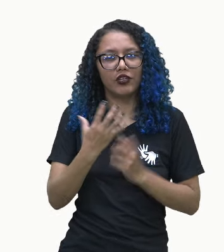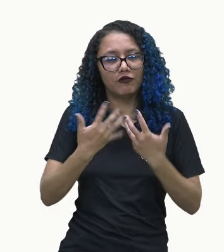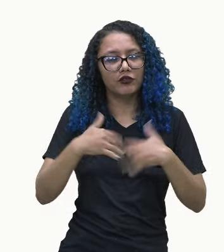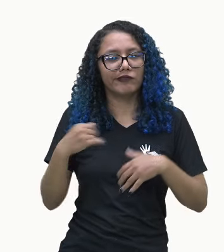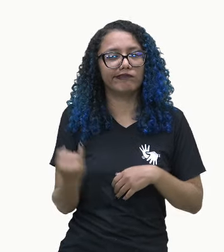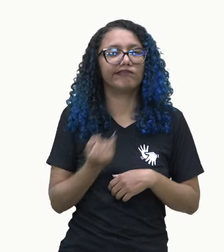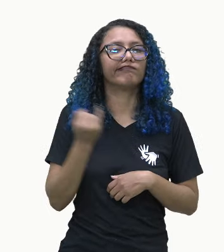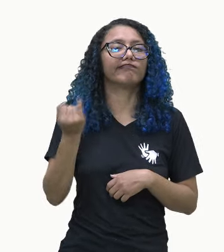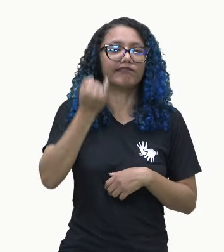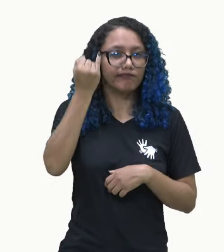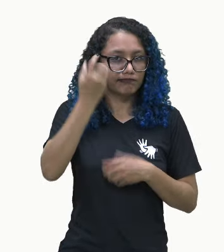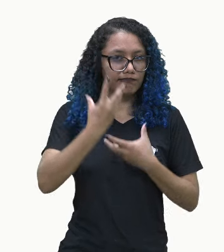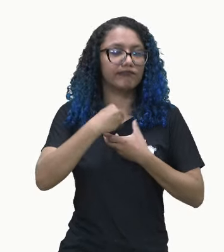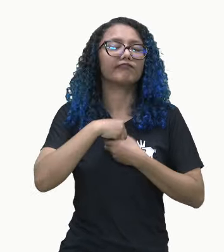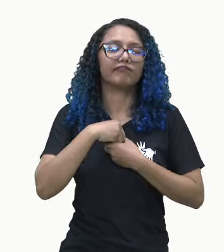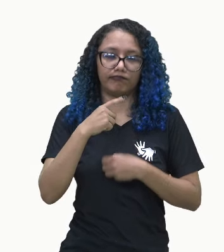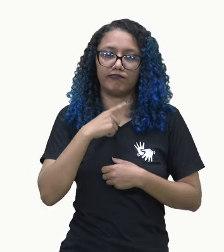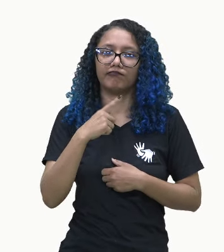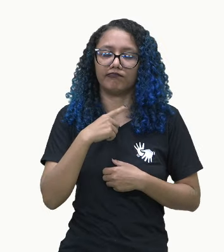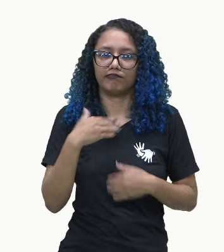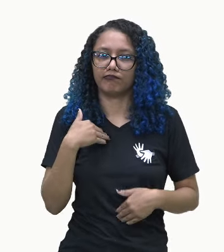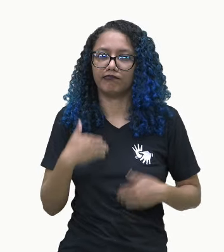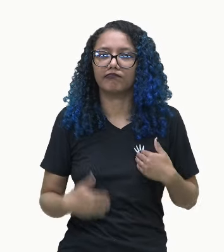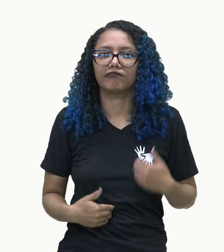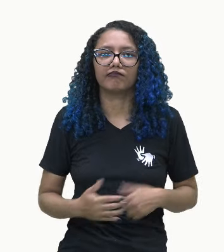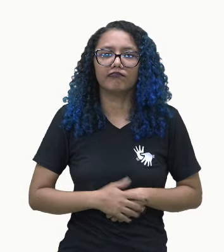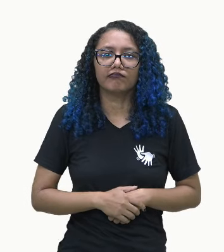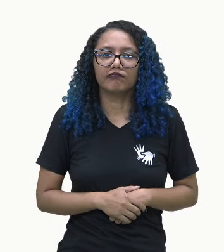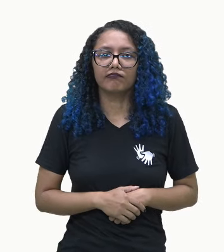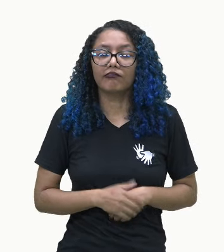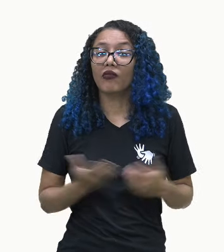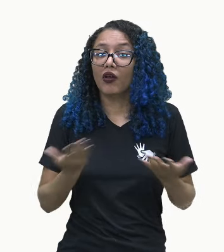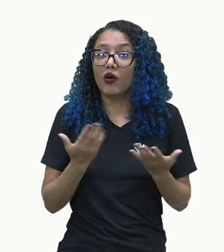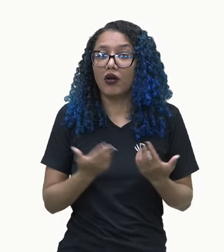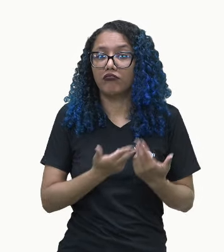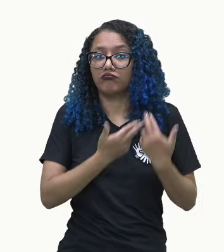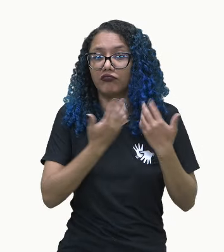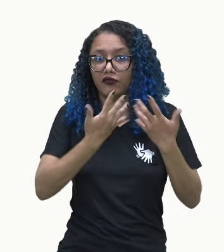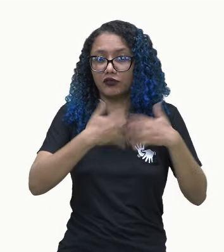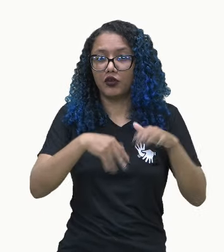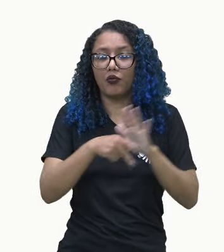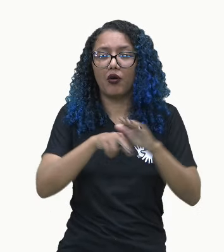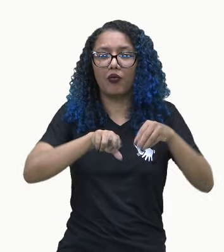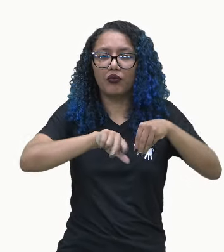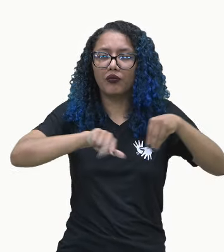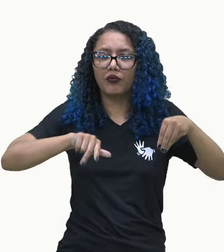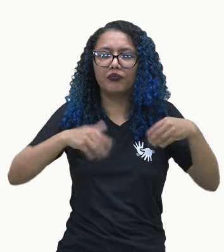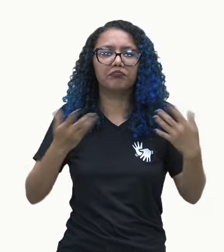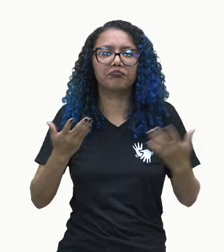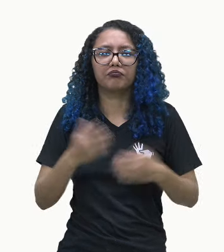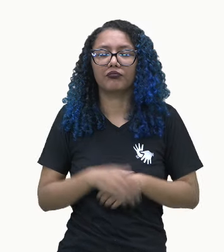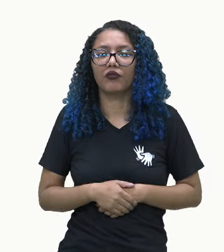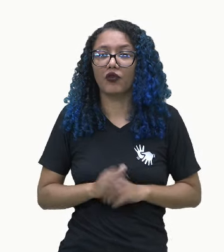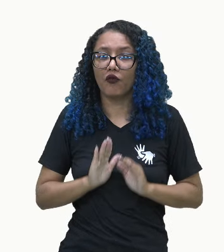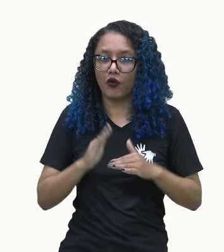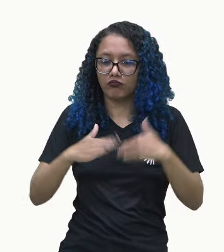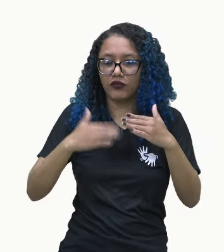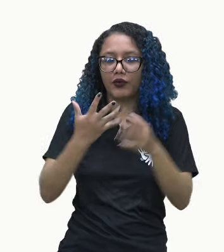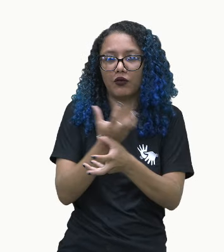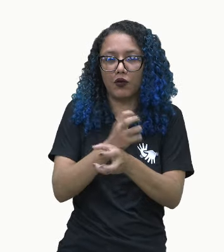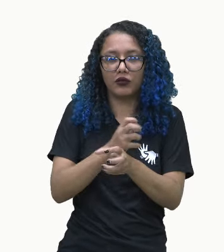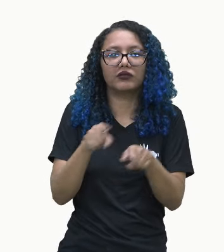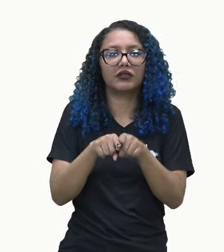aí agora, tá? As funções dos sais minerais é na formação dos ossos e dentes,